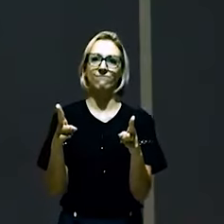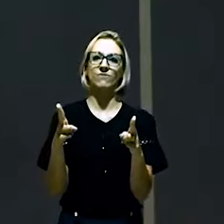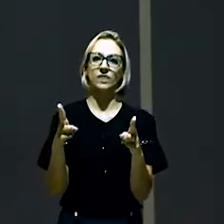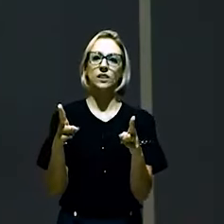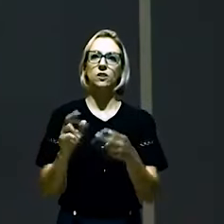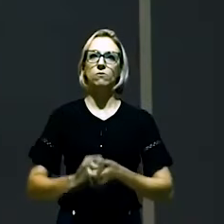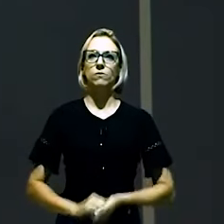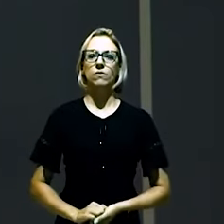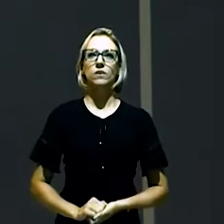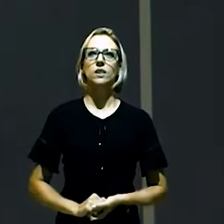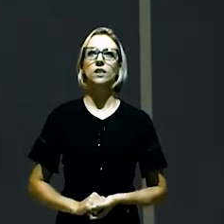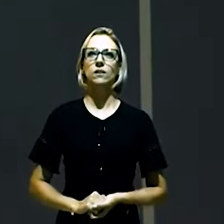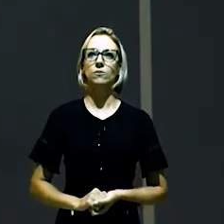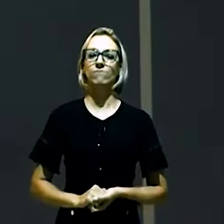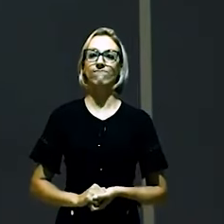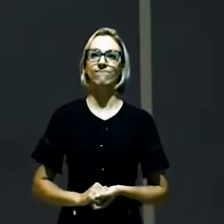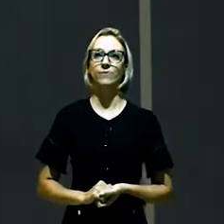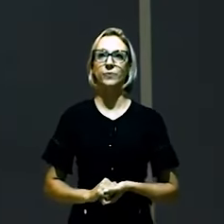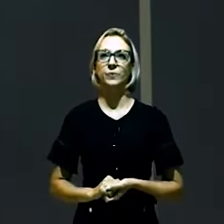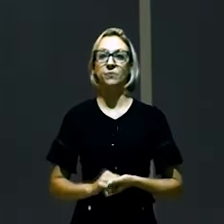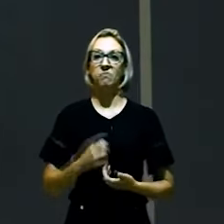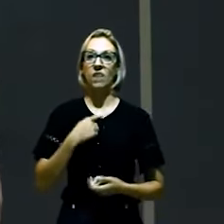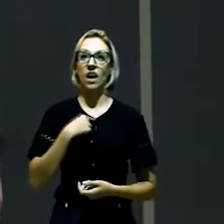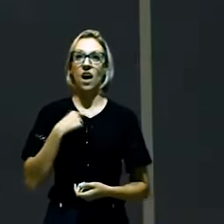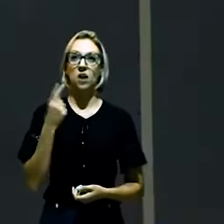Mas porque deu um golinho a mais,